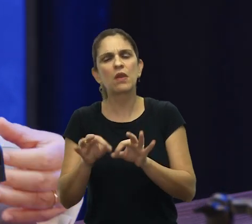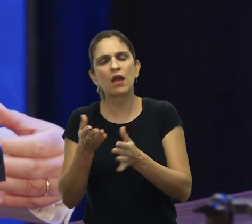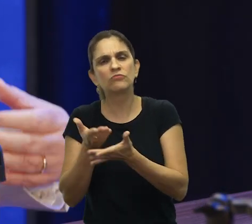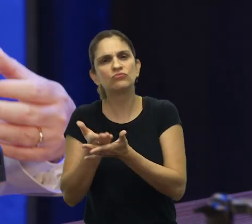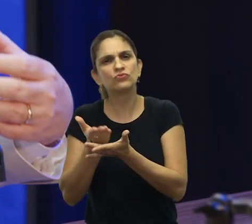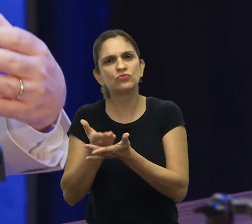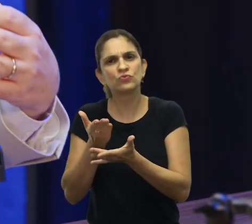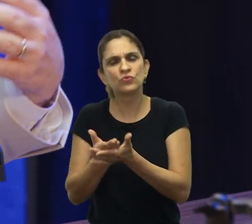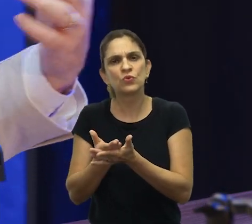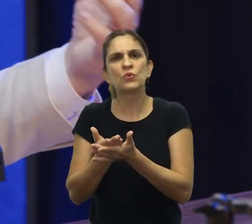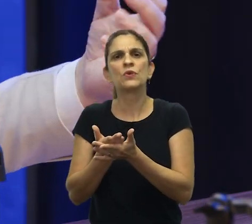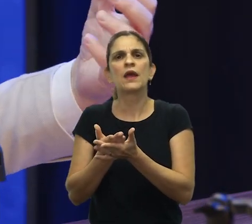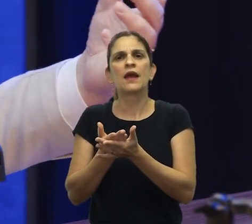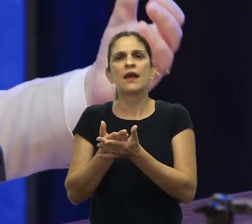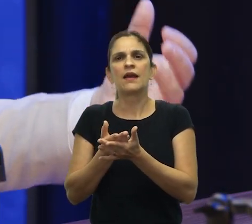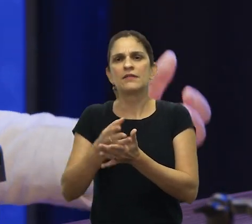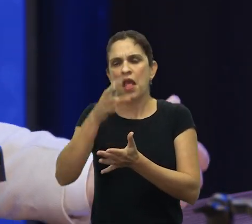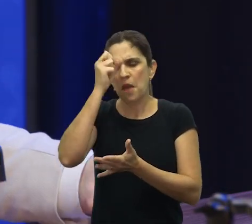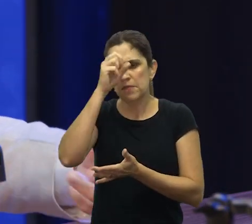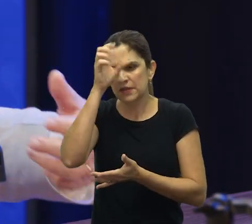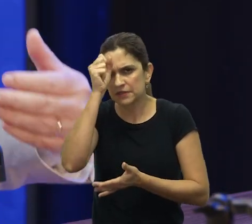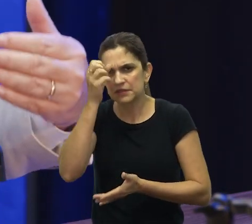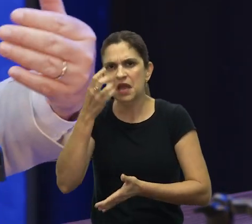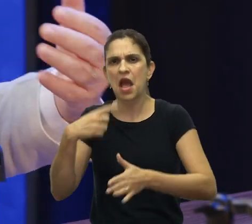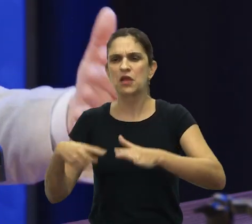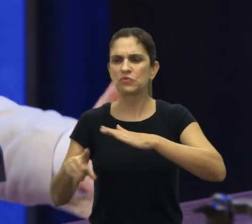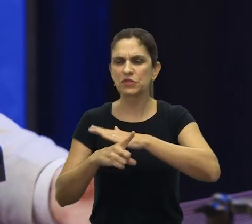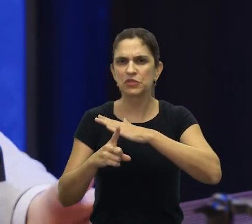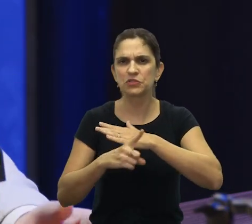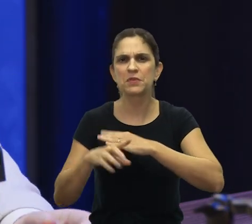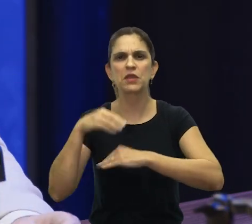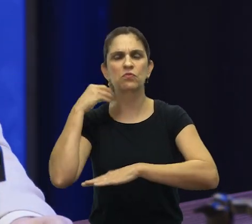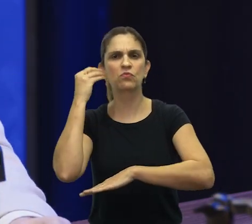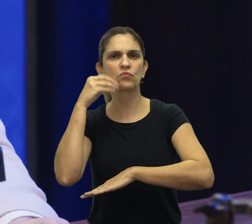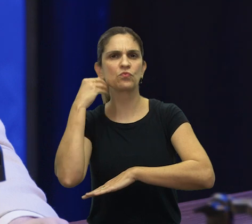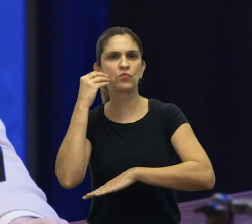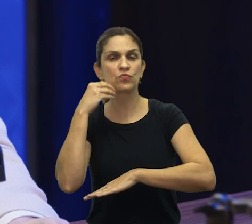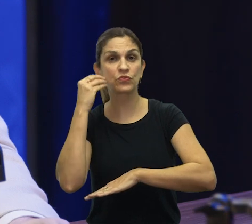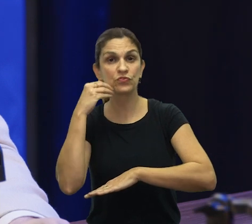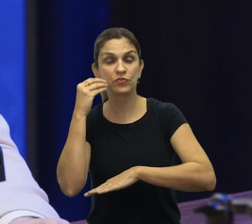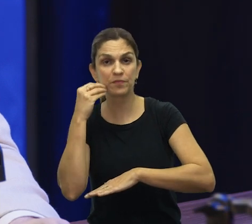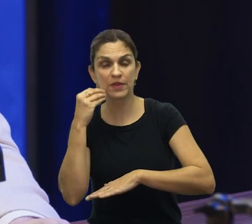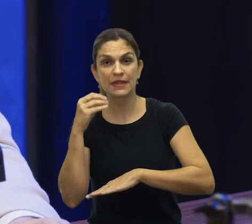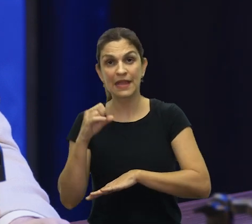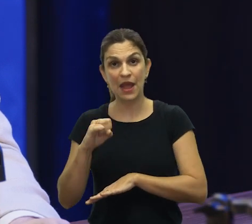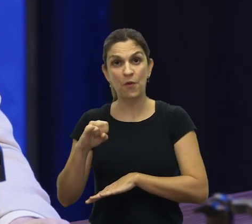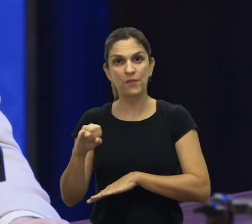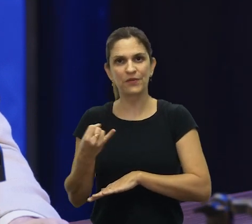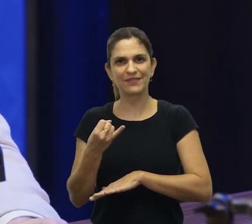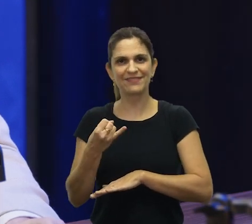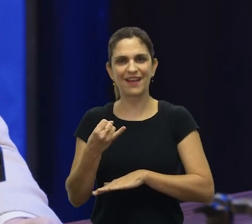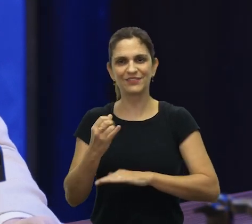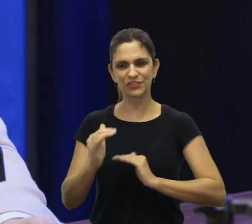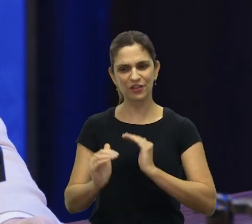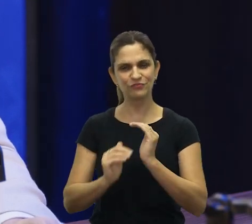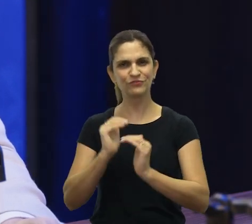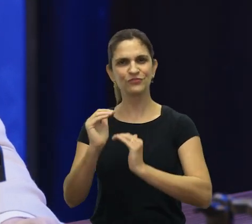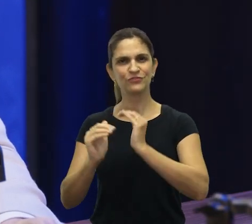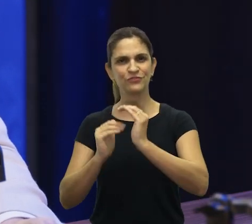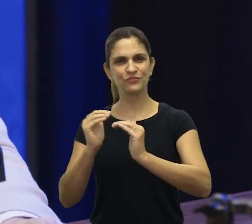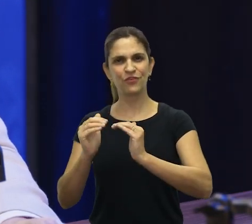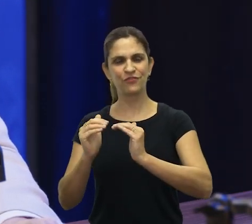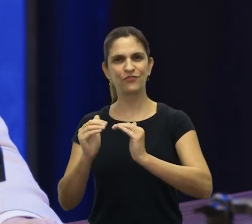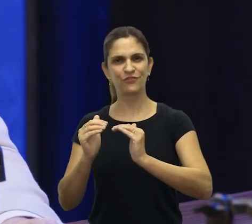preparar tudo através do conhecimento, a porta de entrada, a oportunidade que eu tive na